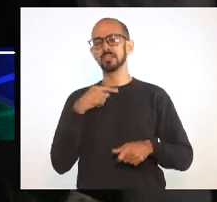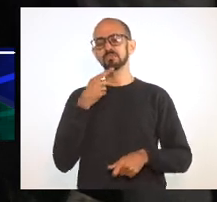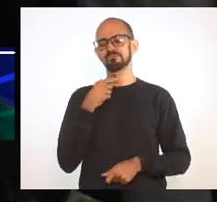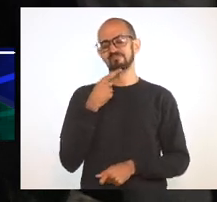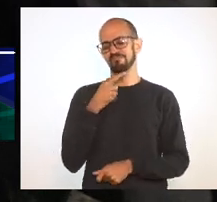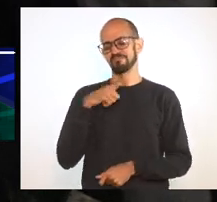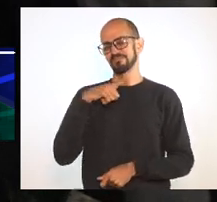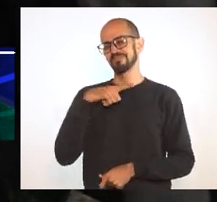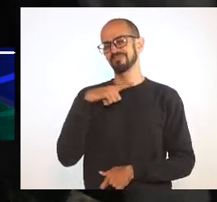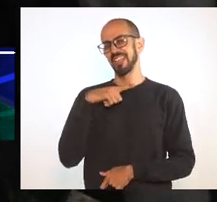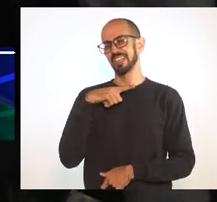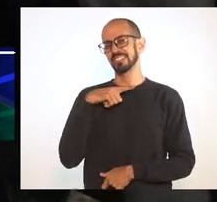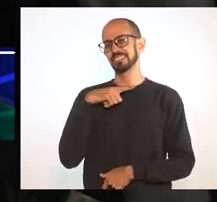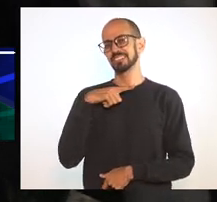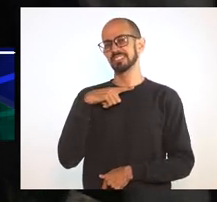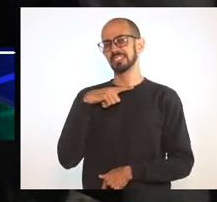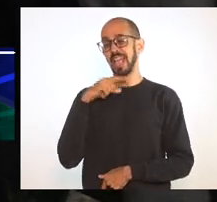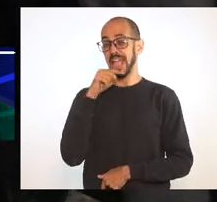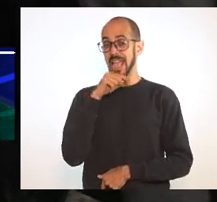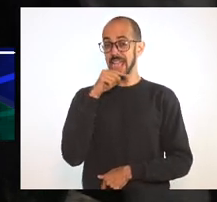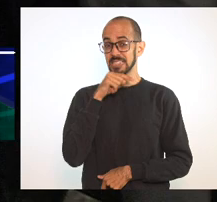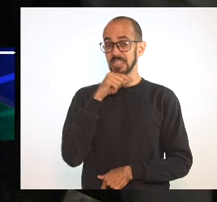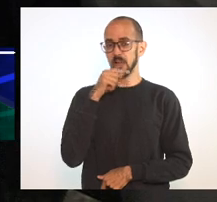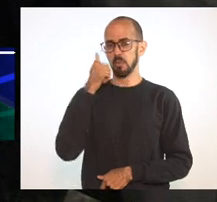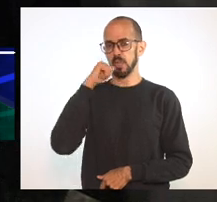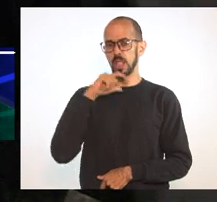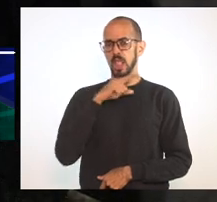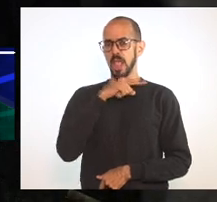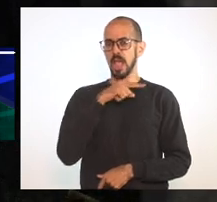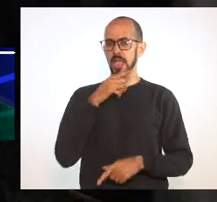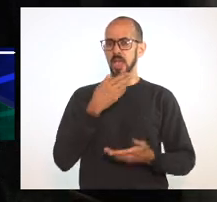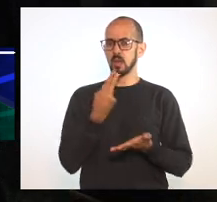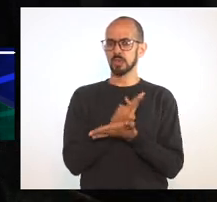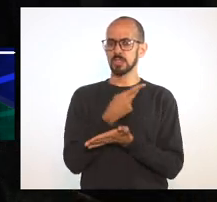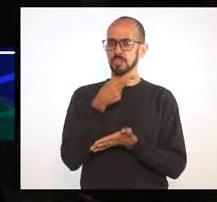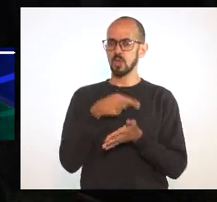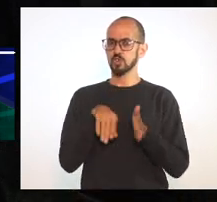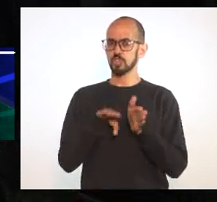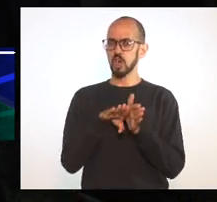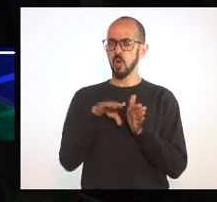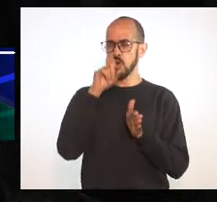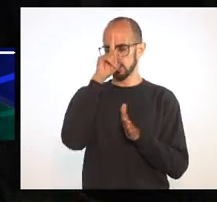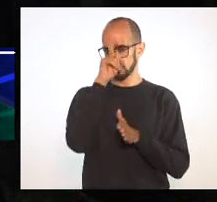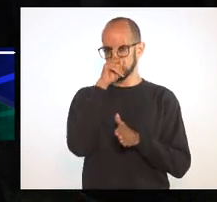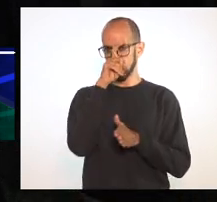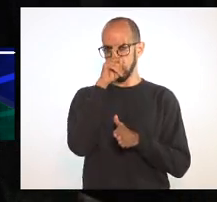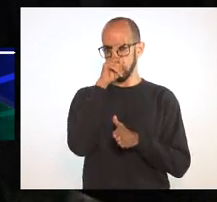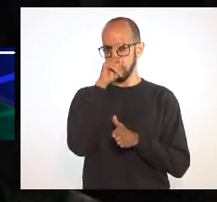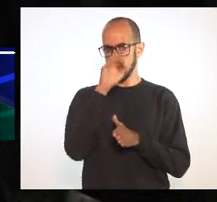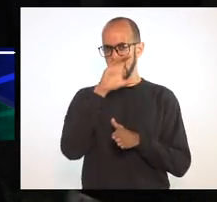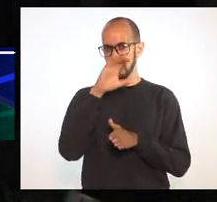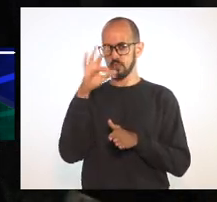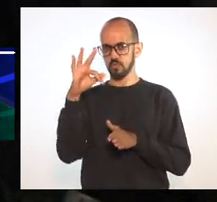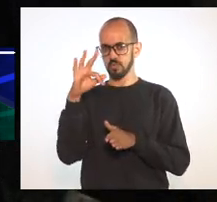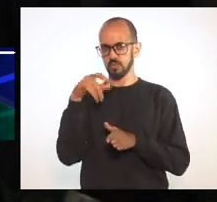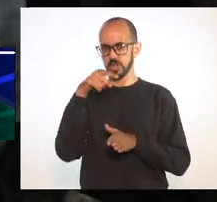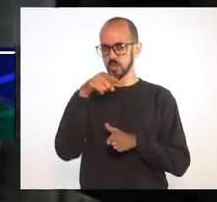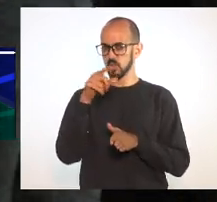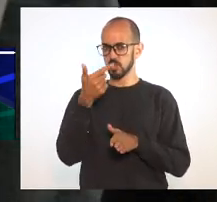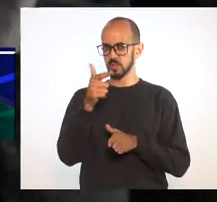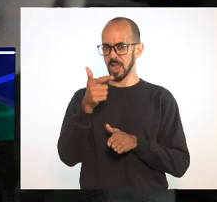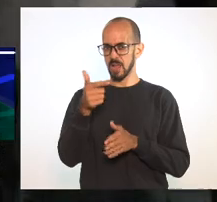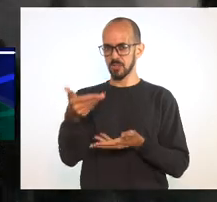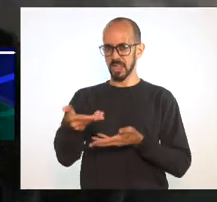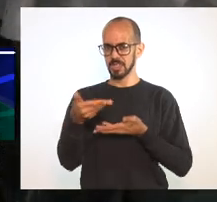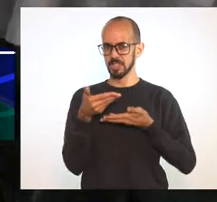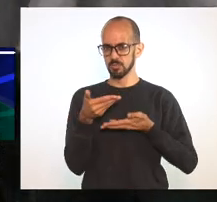trabalhar. Essa mulher que chegou ao Hospital da Mulher de Cabo Frio não foi atendida